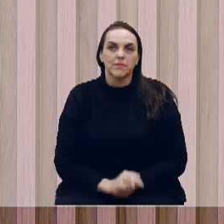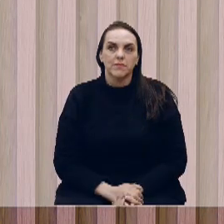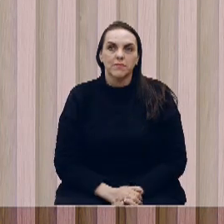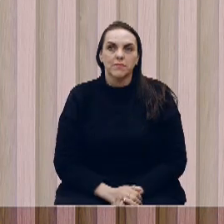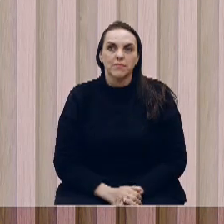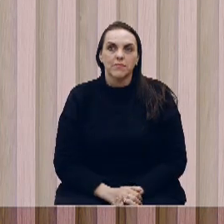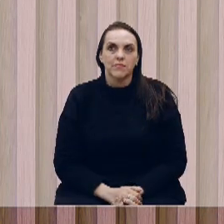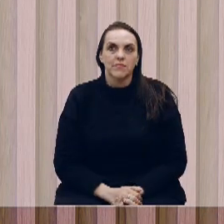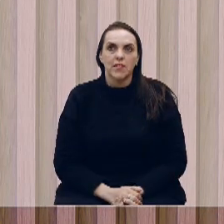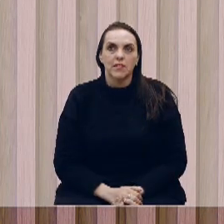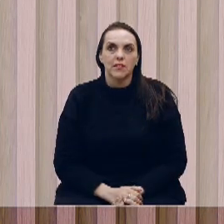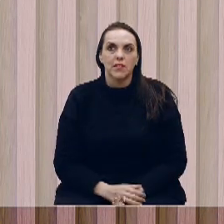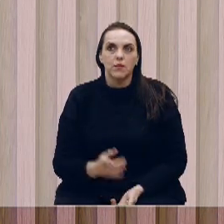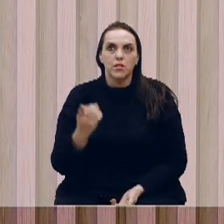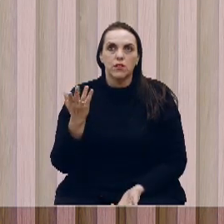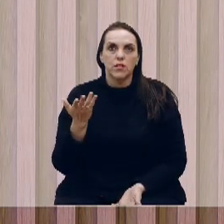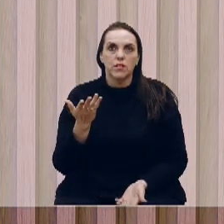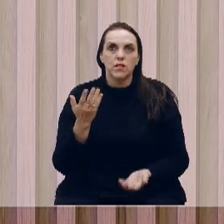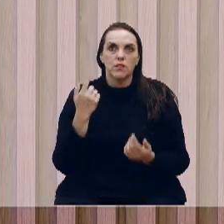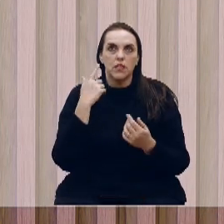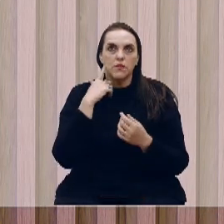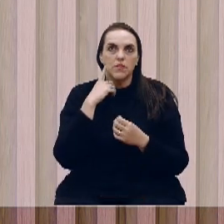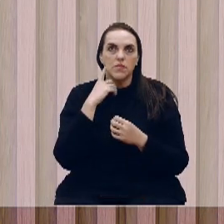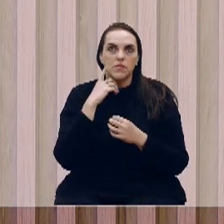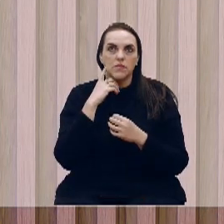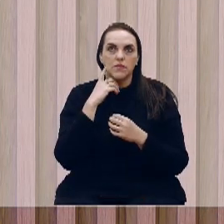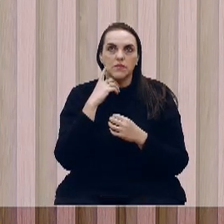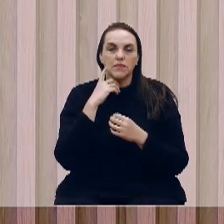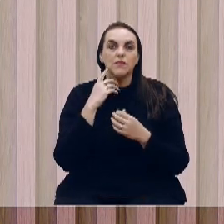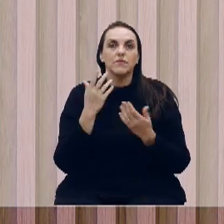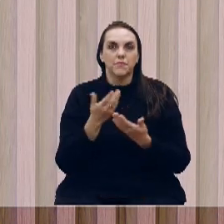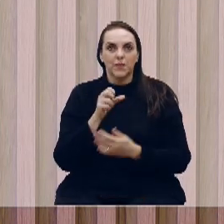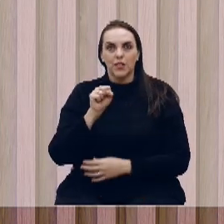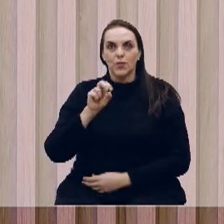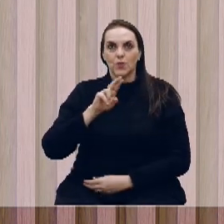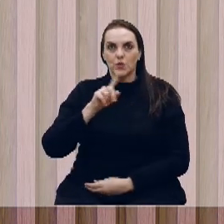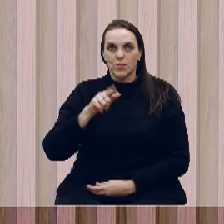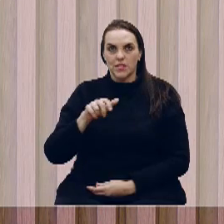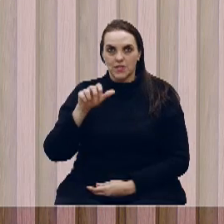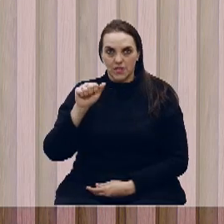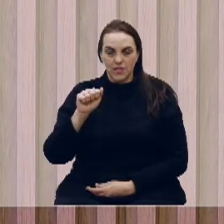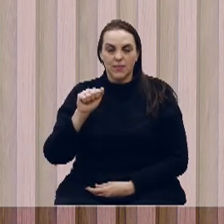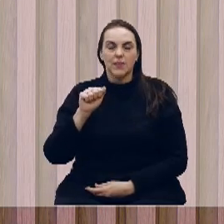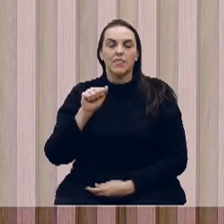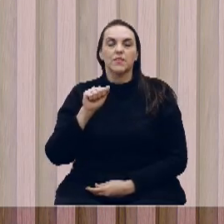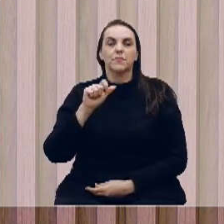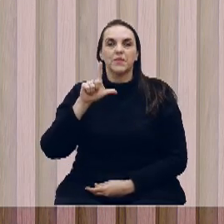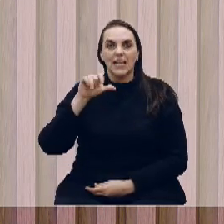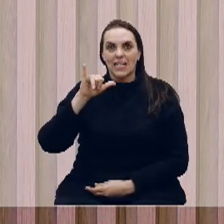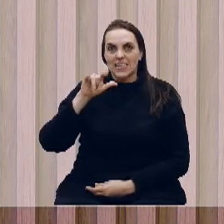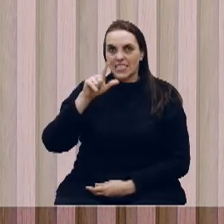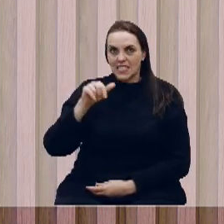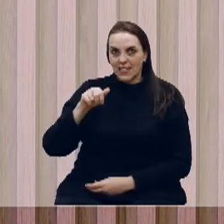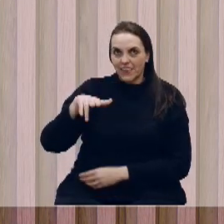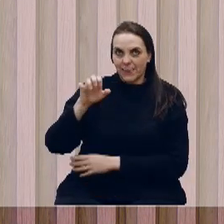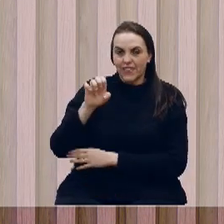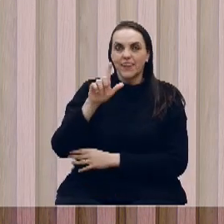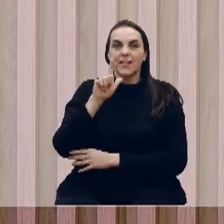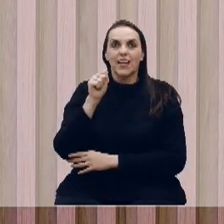as Profissões. Minhas convidadas muito especiais, a Suzana, a Elisiane e a Gláucia. A gente estava batendo um